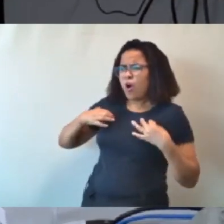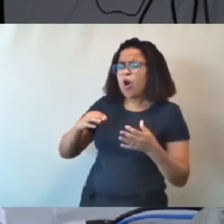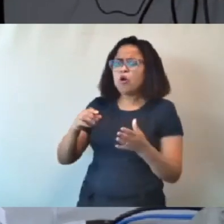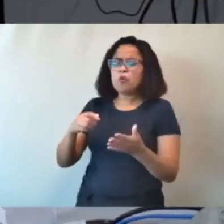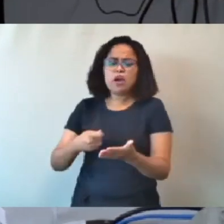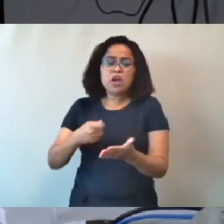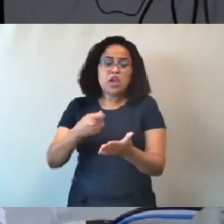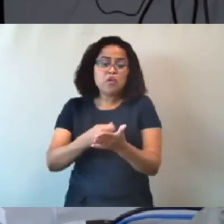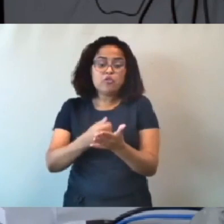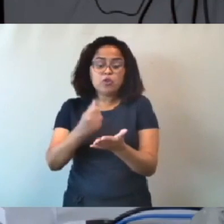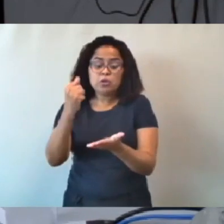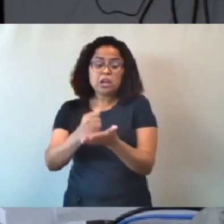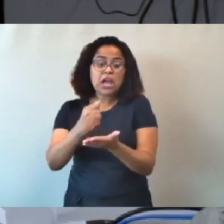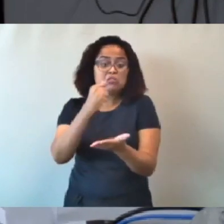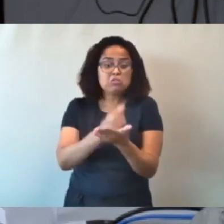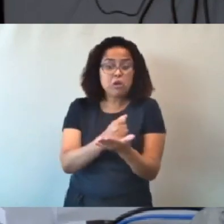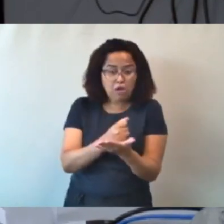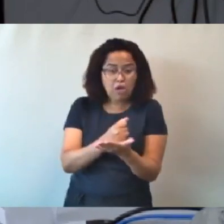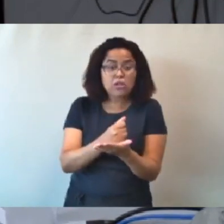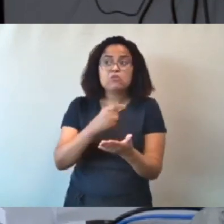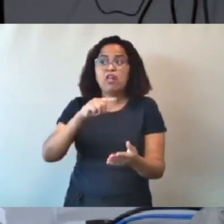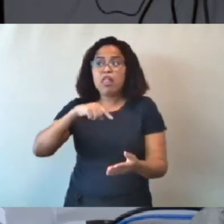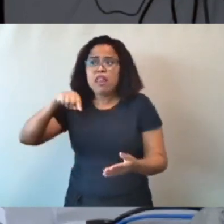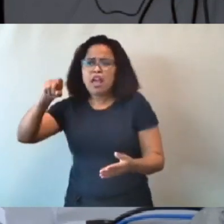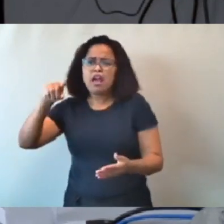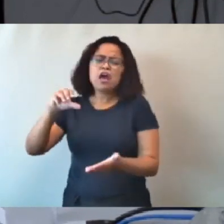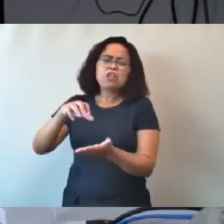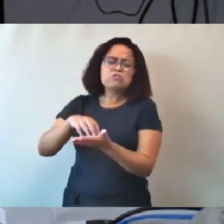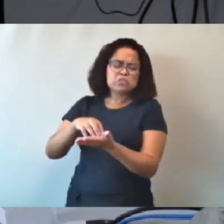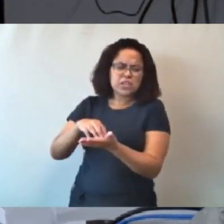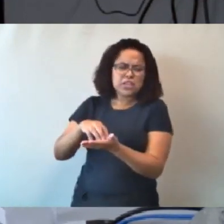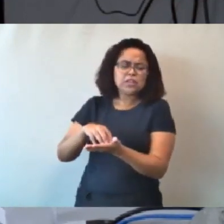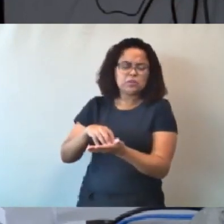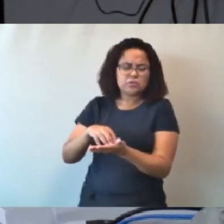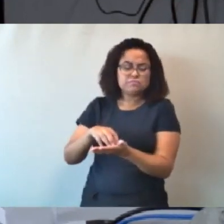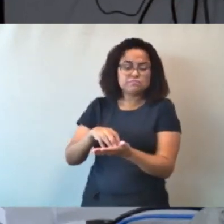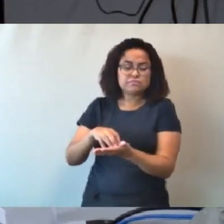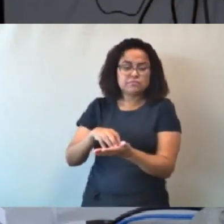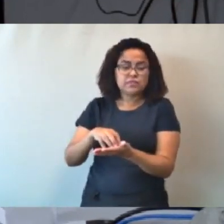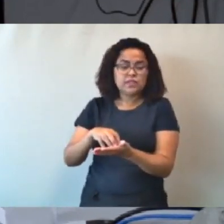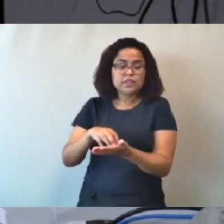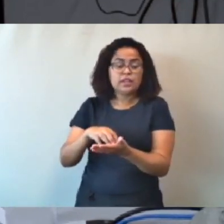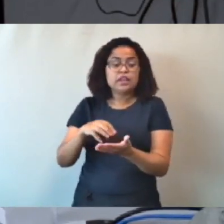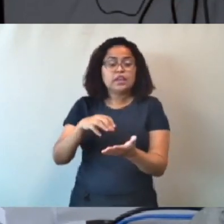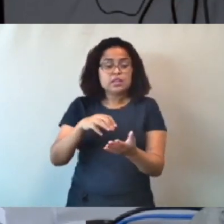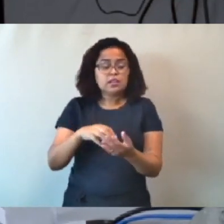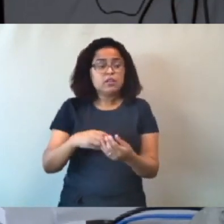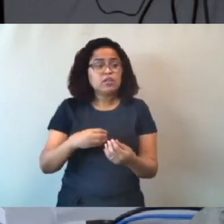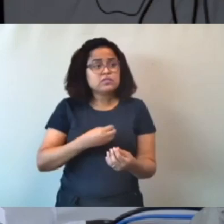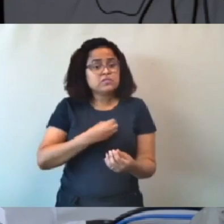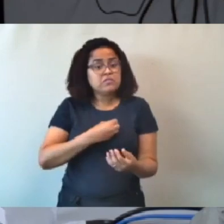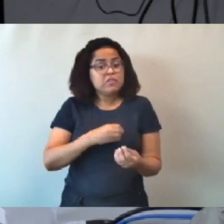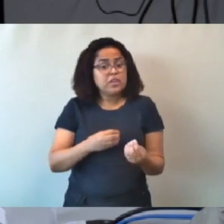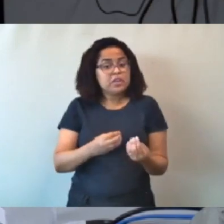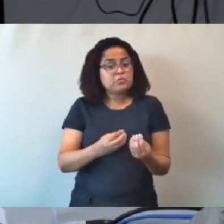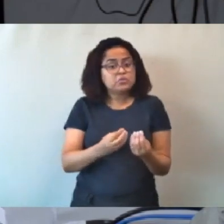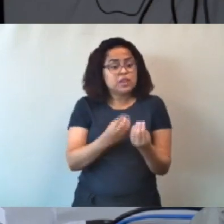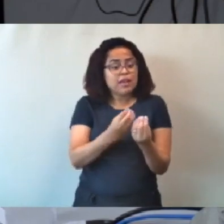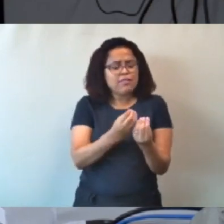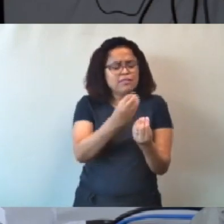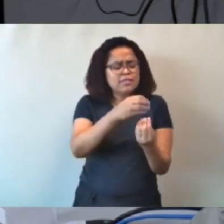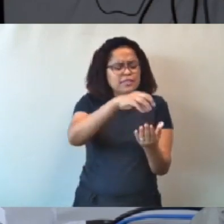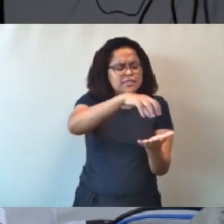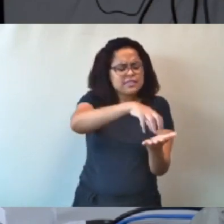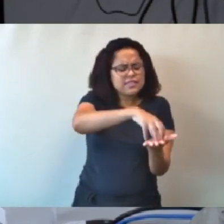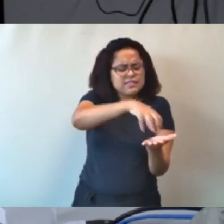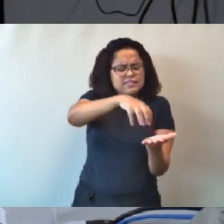centro da cidade. E hoje nós vivemos esse momento mesmo da descentralização. E a Avenida Abílio Machado, você vê lá